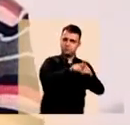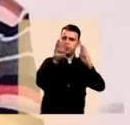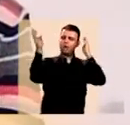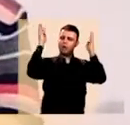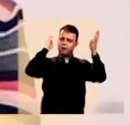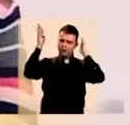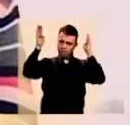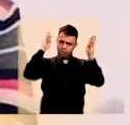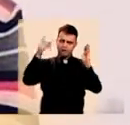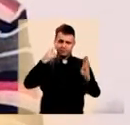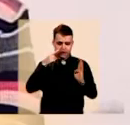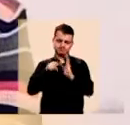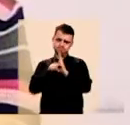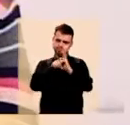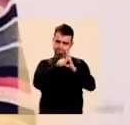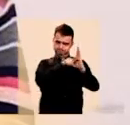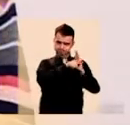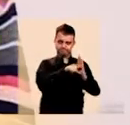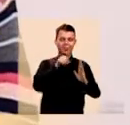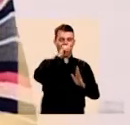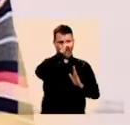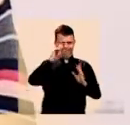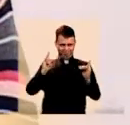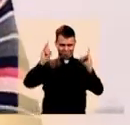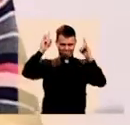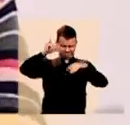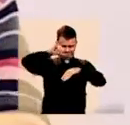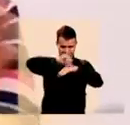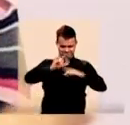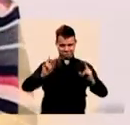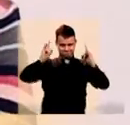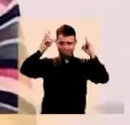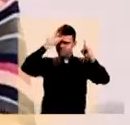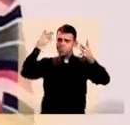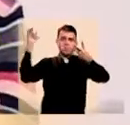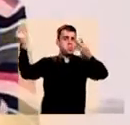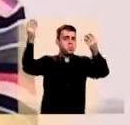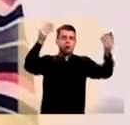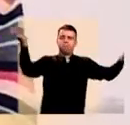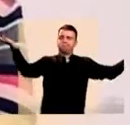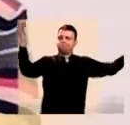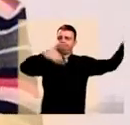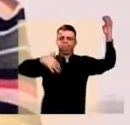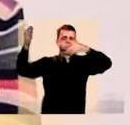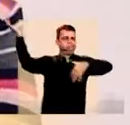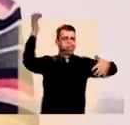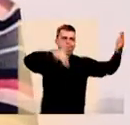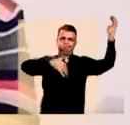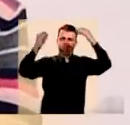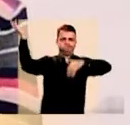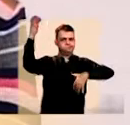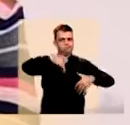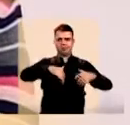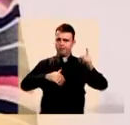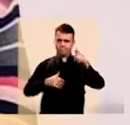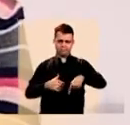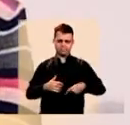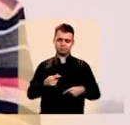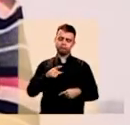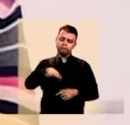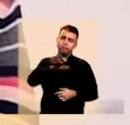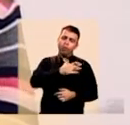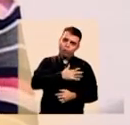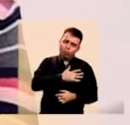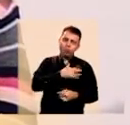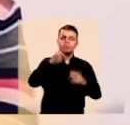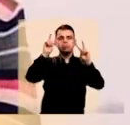móvel, né? Para saber, porque ali na central tem todo o público que vai mesmo, né? Então, a gente já sabe que